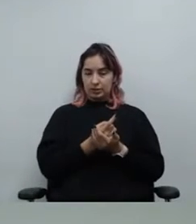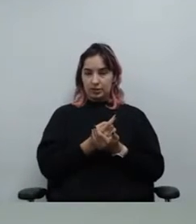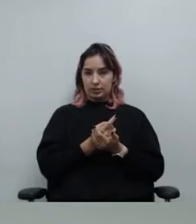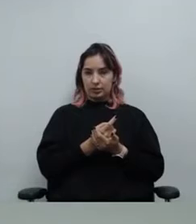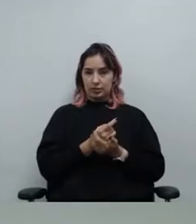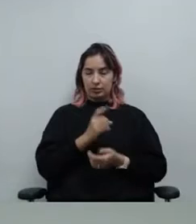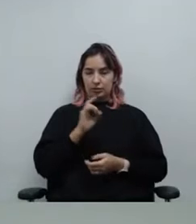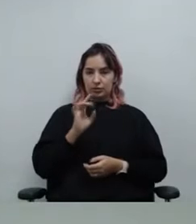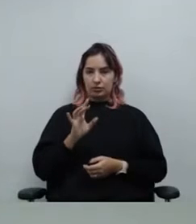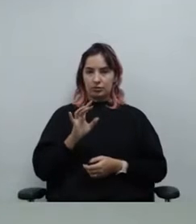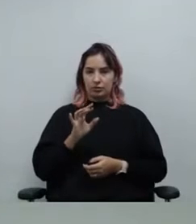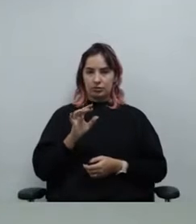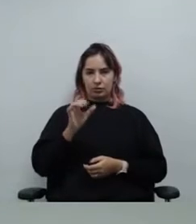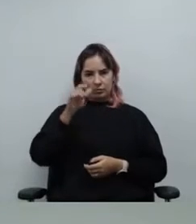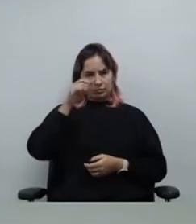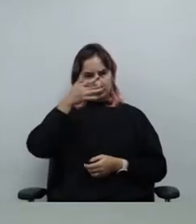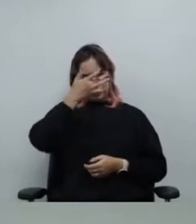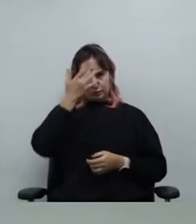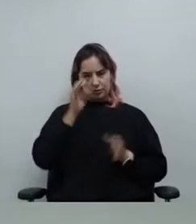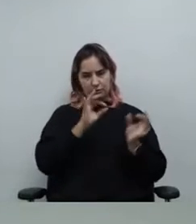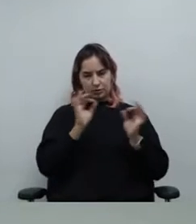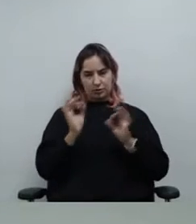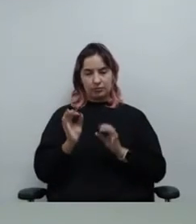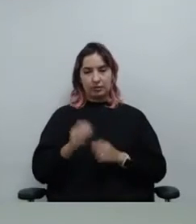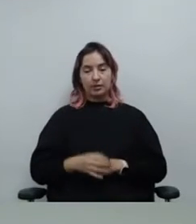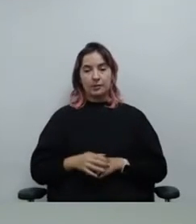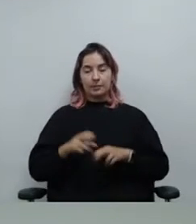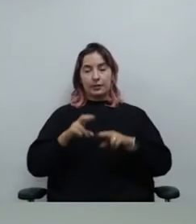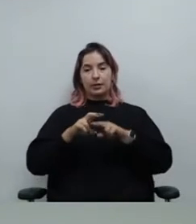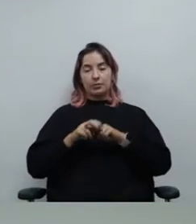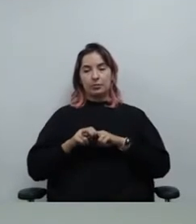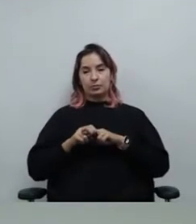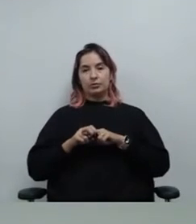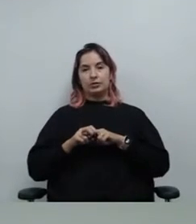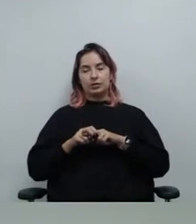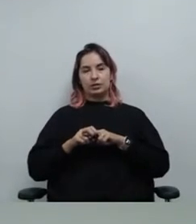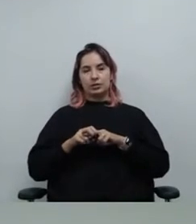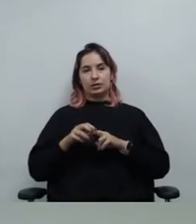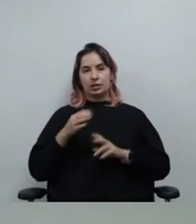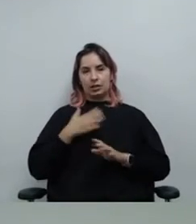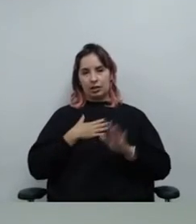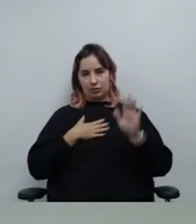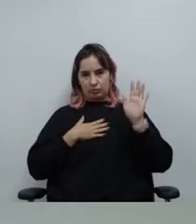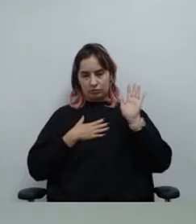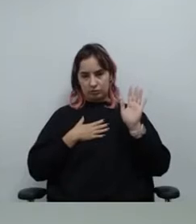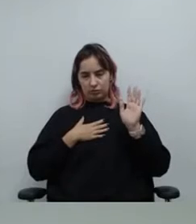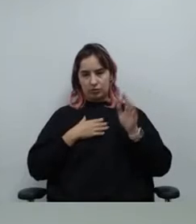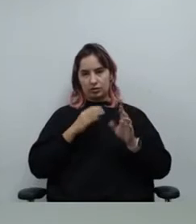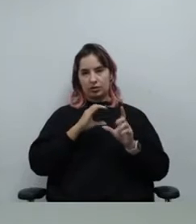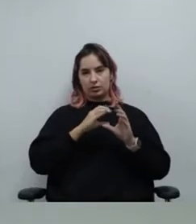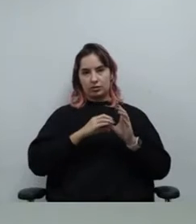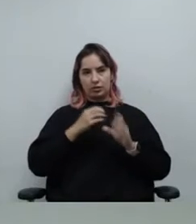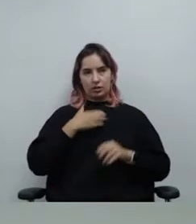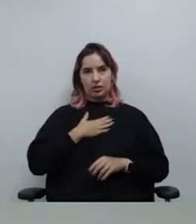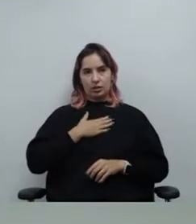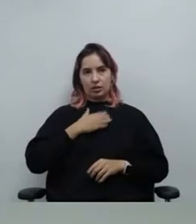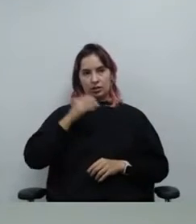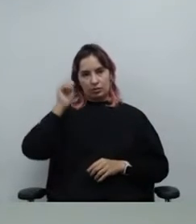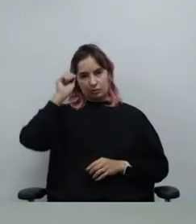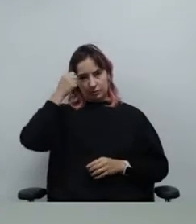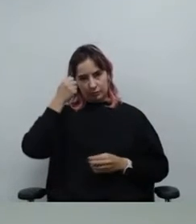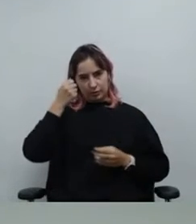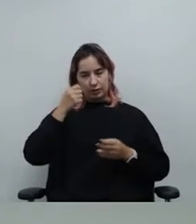vez de apenas espectadores. Portanto, como candidato cotista, preto, pardo e indígena